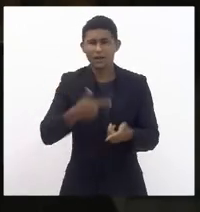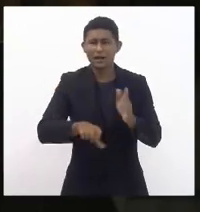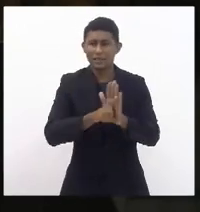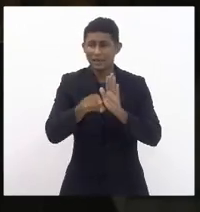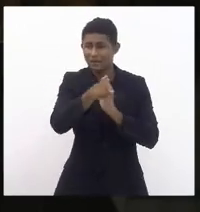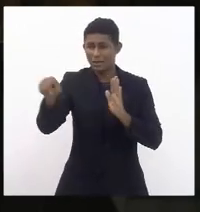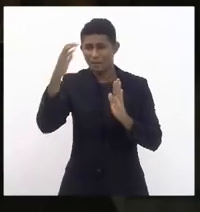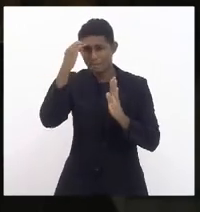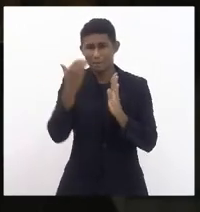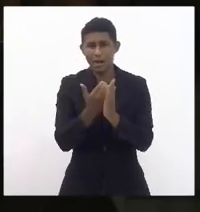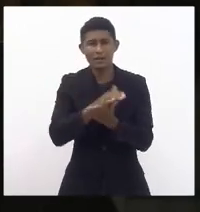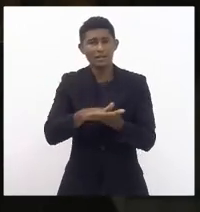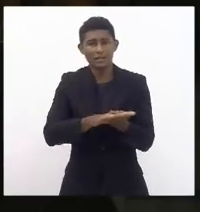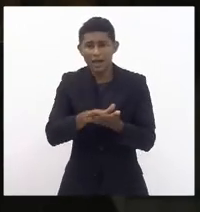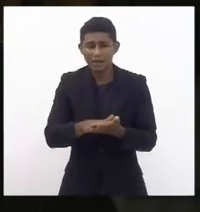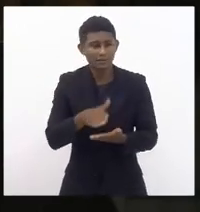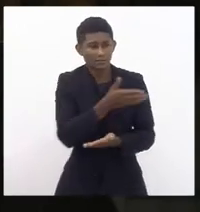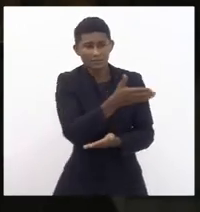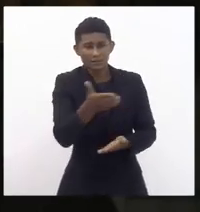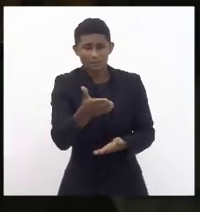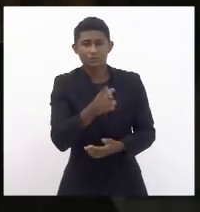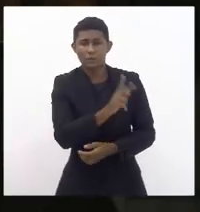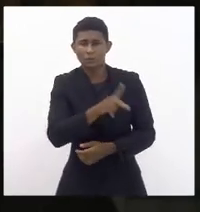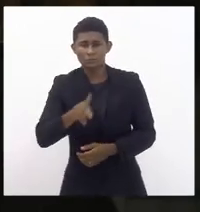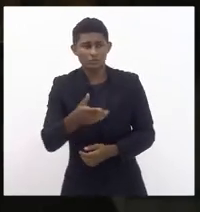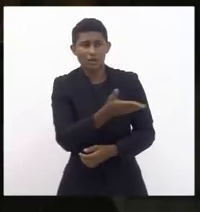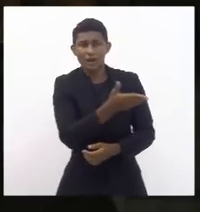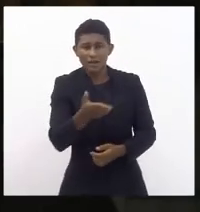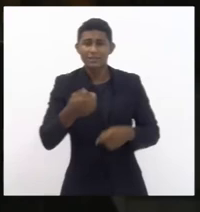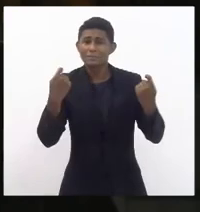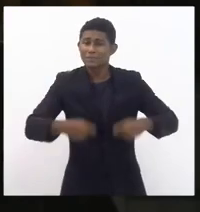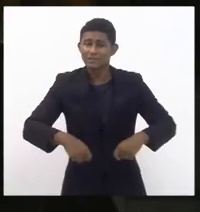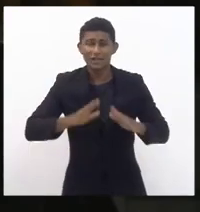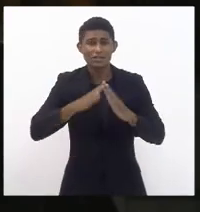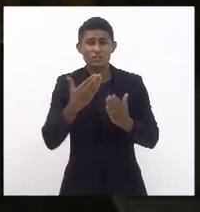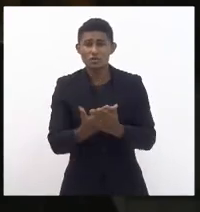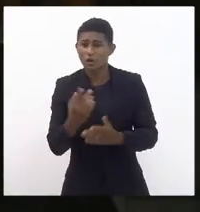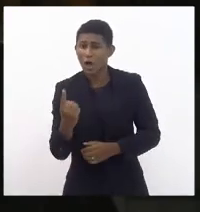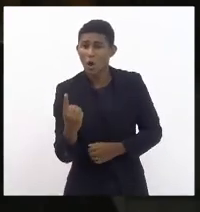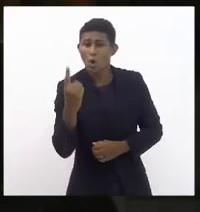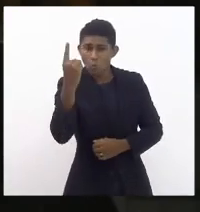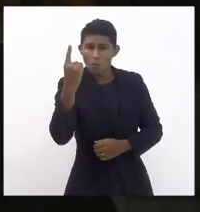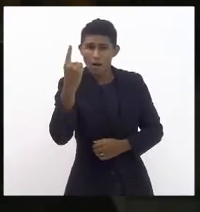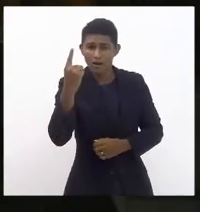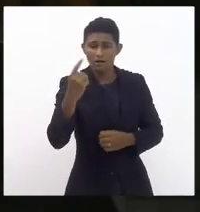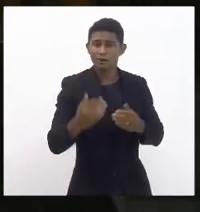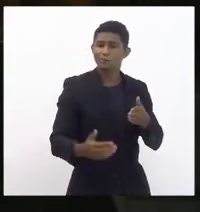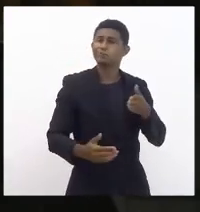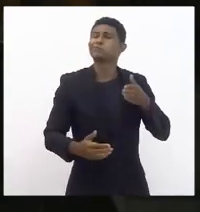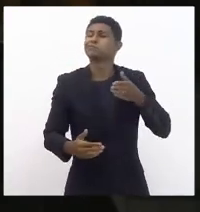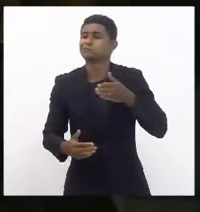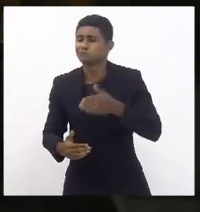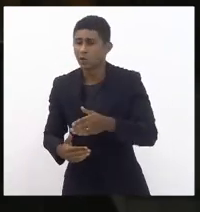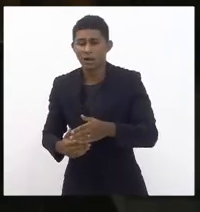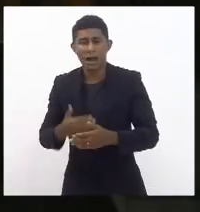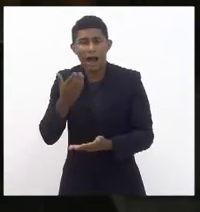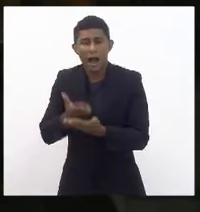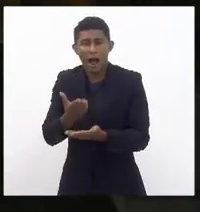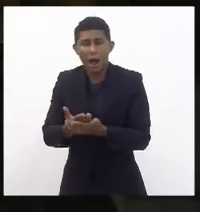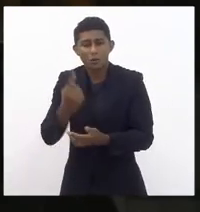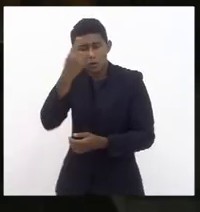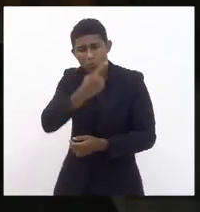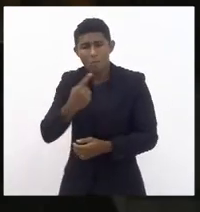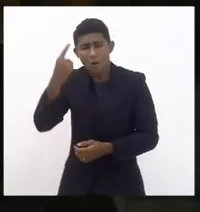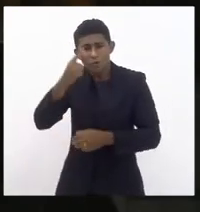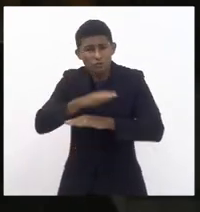e precarizando a formação do professor o professor tem que ir a uma escola para dar um tempo de aula pagar